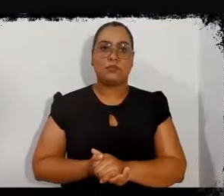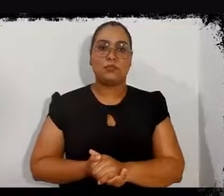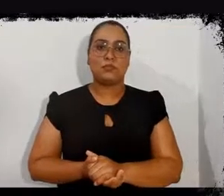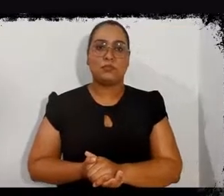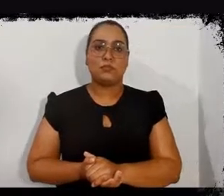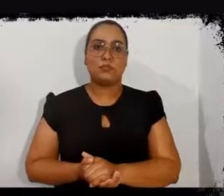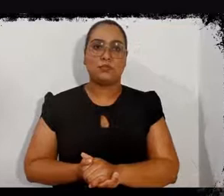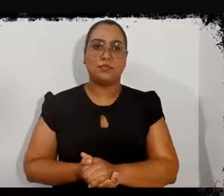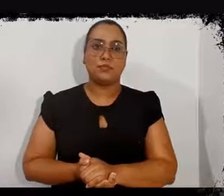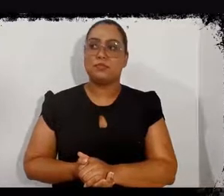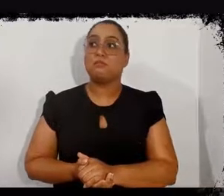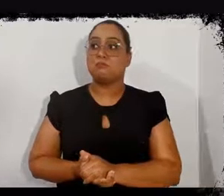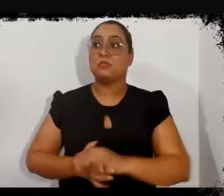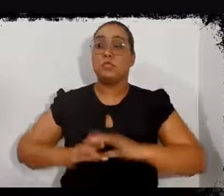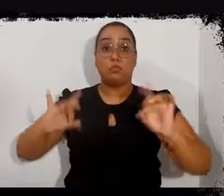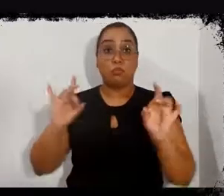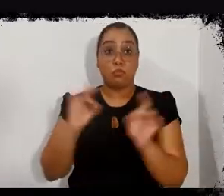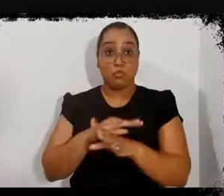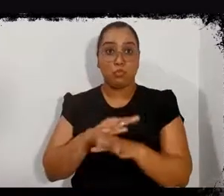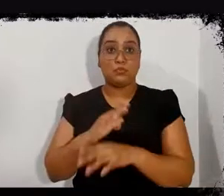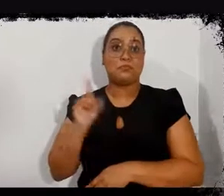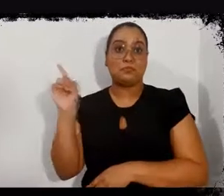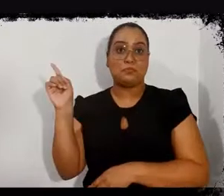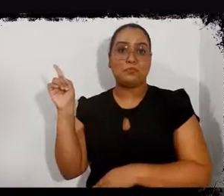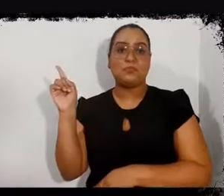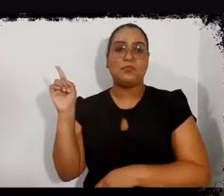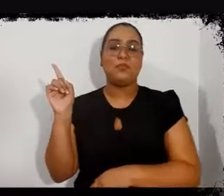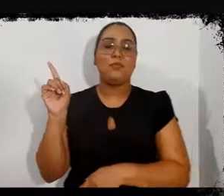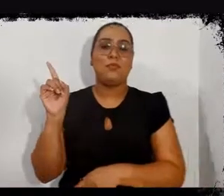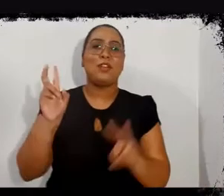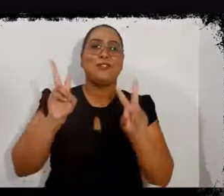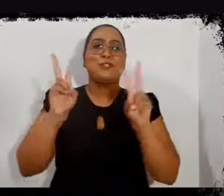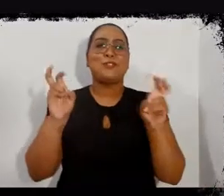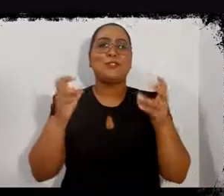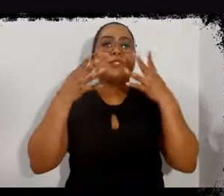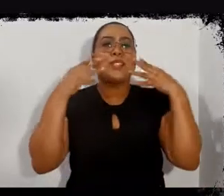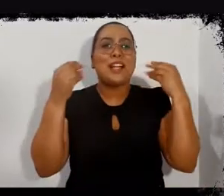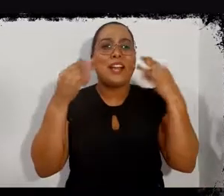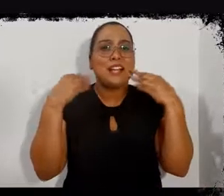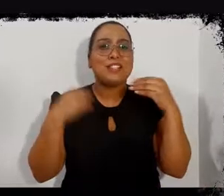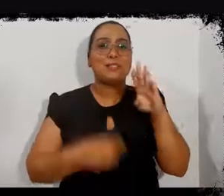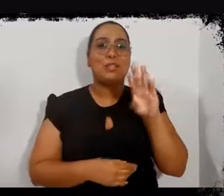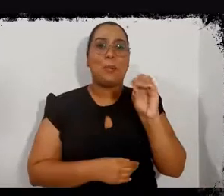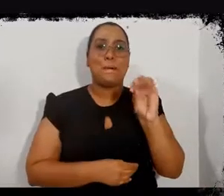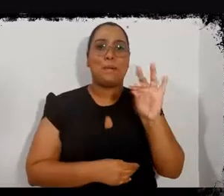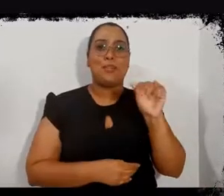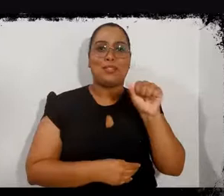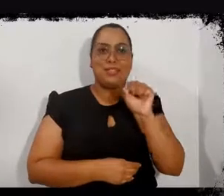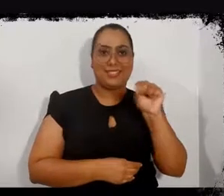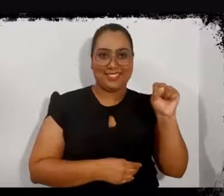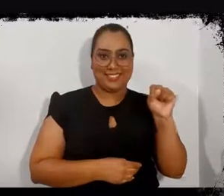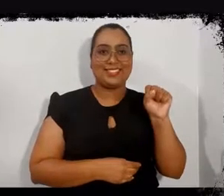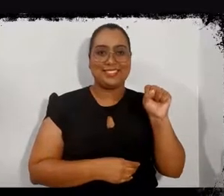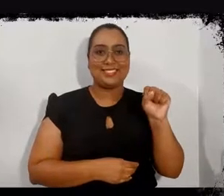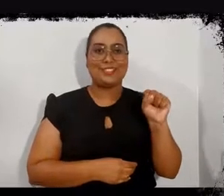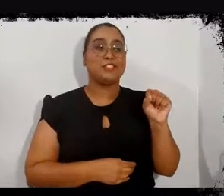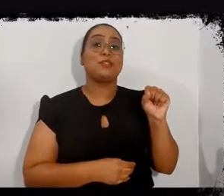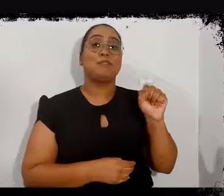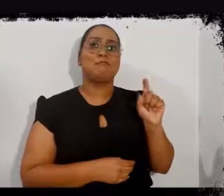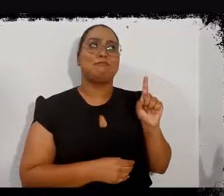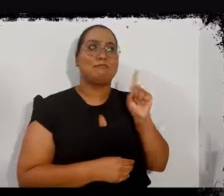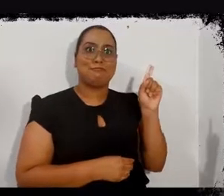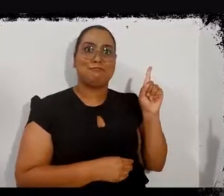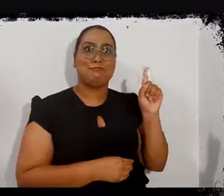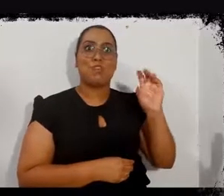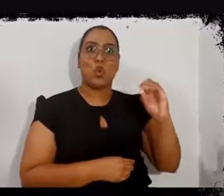Ah, tá, entrou. Aqui quando eu falo dos contos tradicionais, aí é uma cena de um